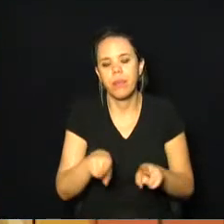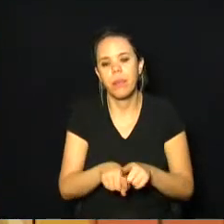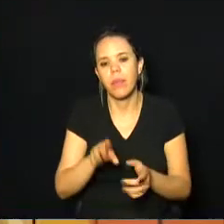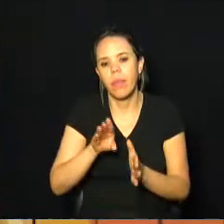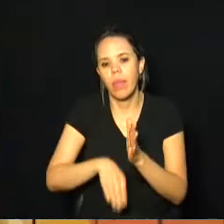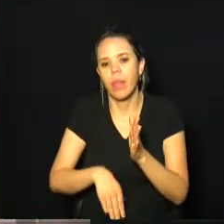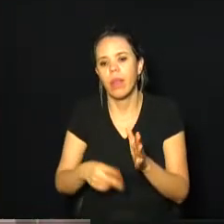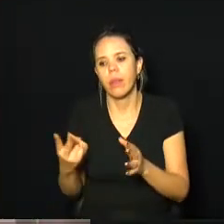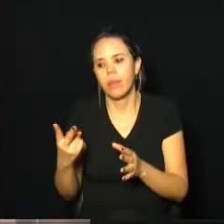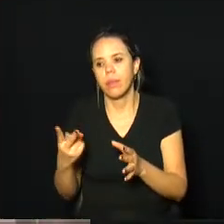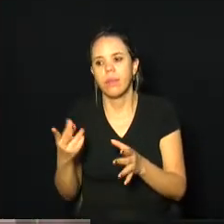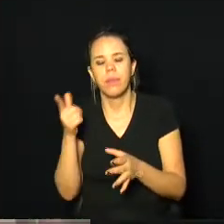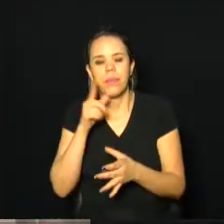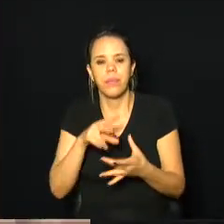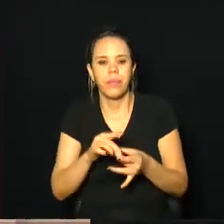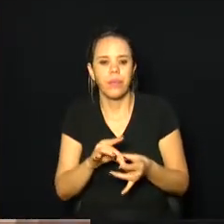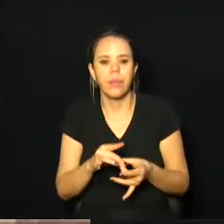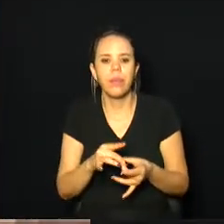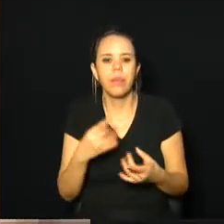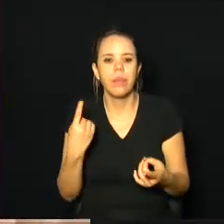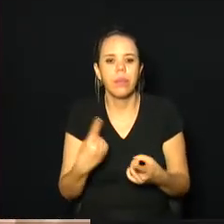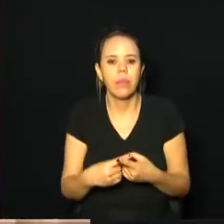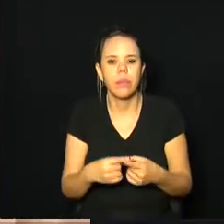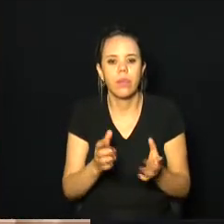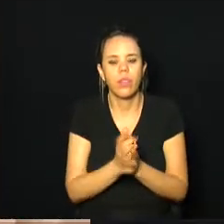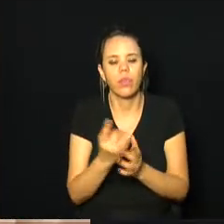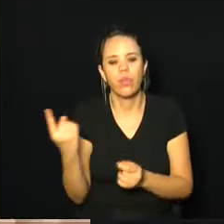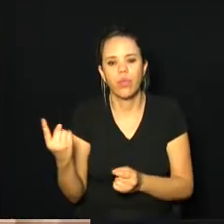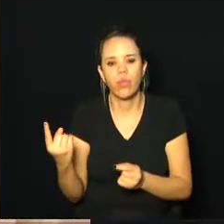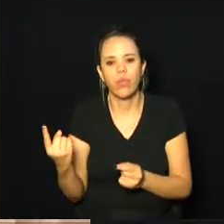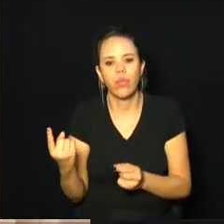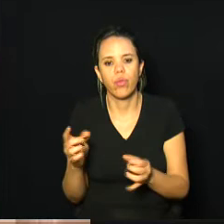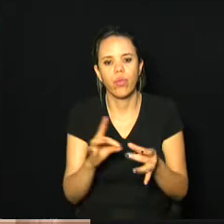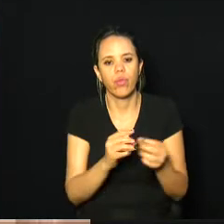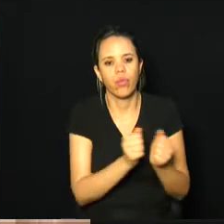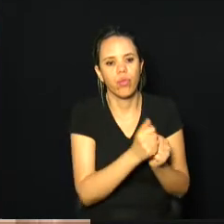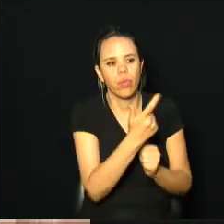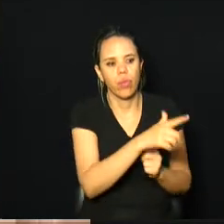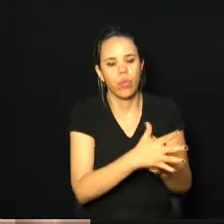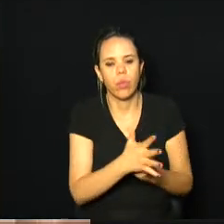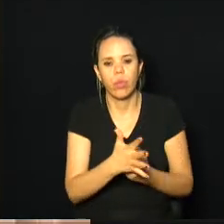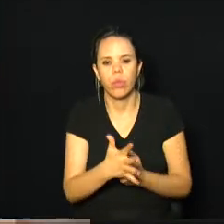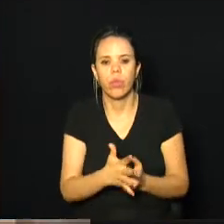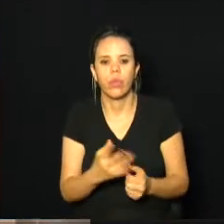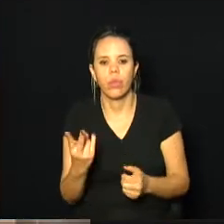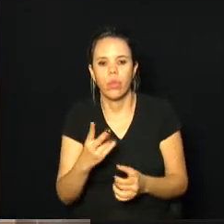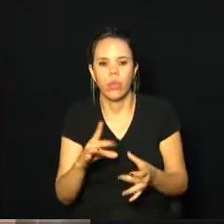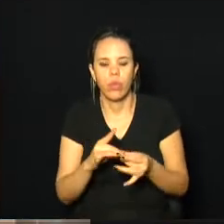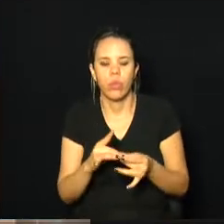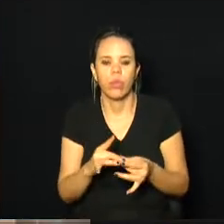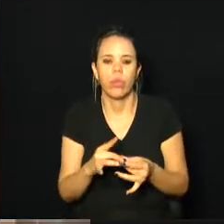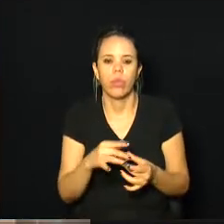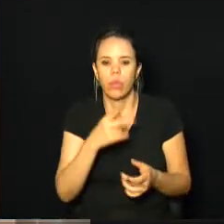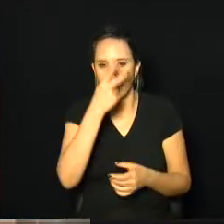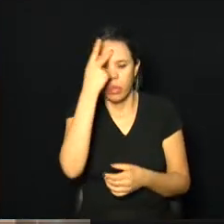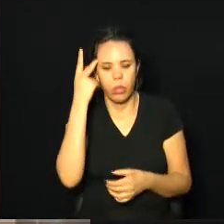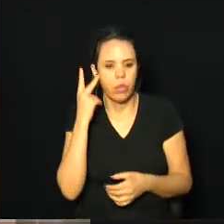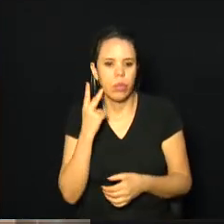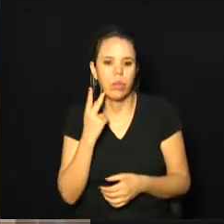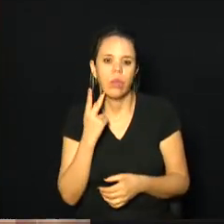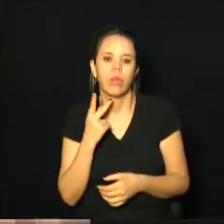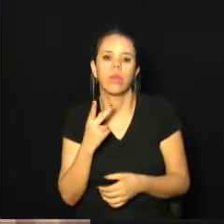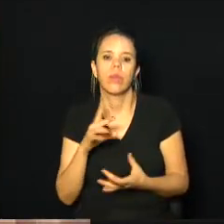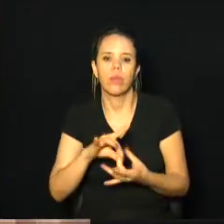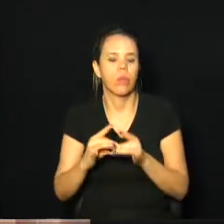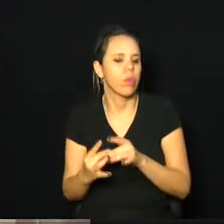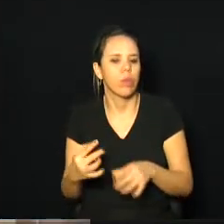uma dupla que está ganhando, porque o ranking de um está junto com o ranking de outro, de outra dupla, vai juntar os caras para jogar uma Olimpíada.